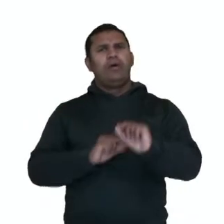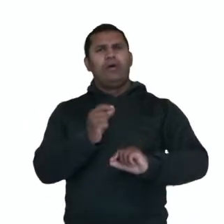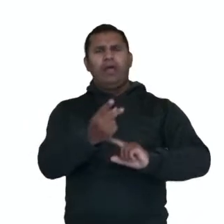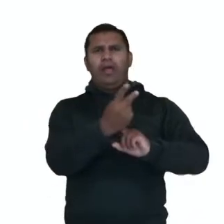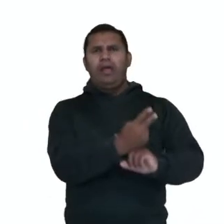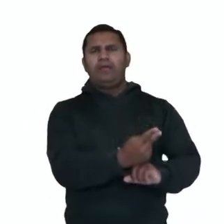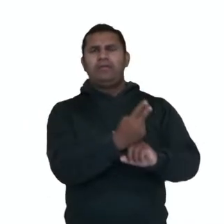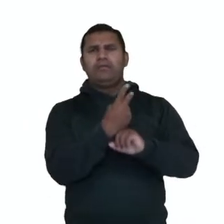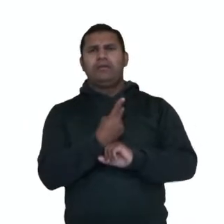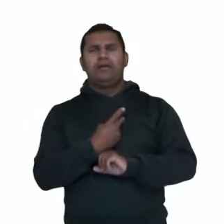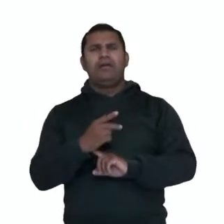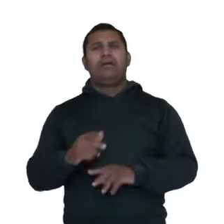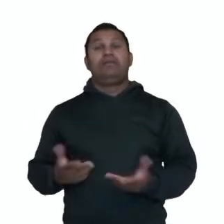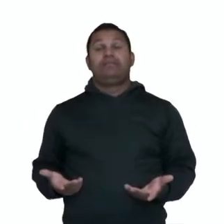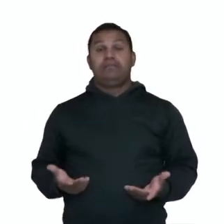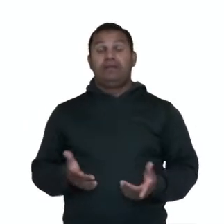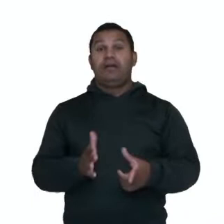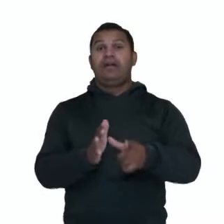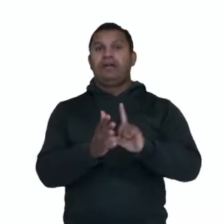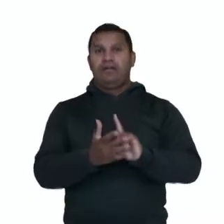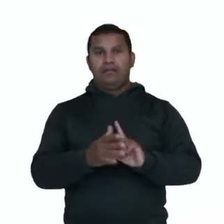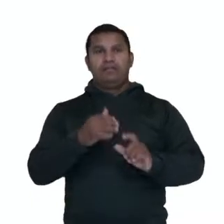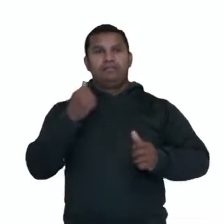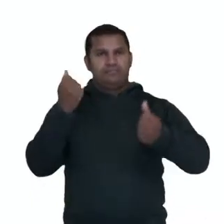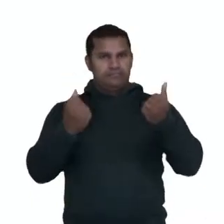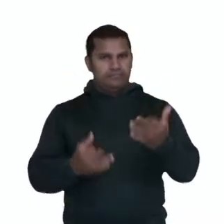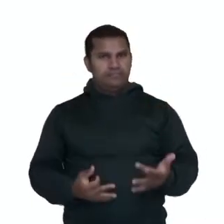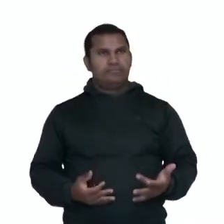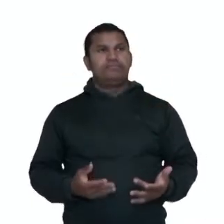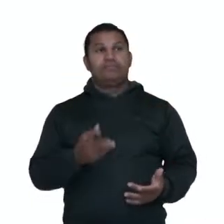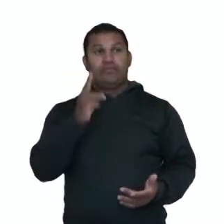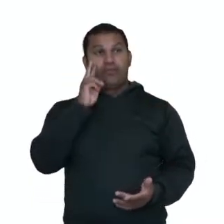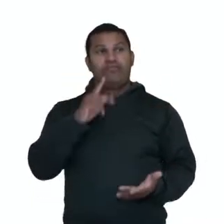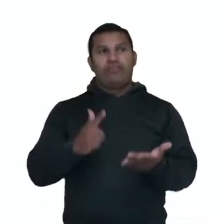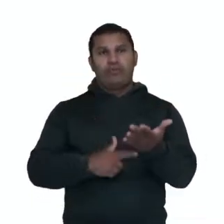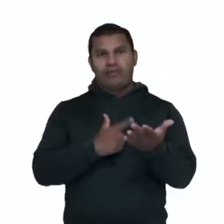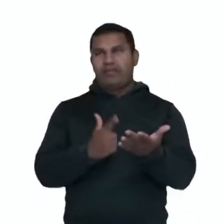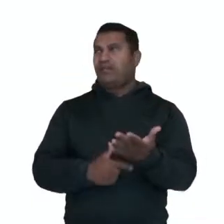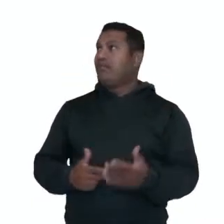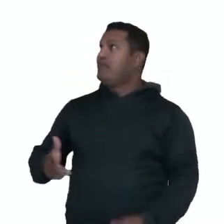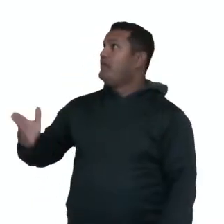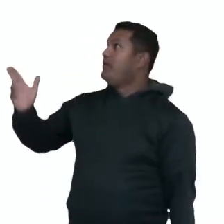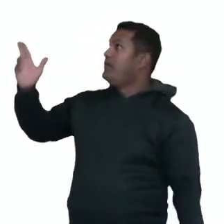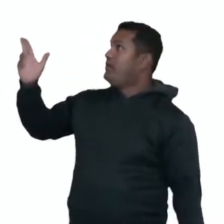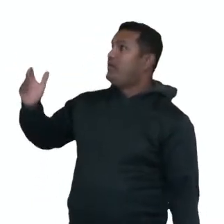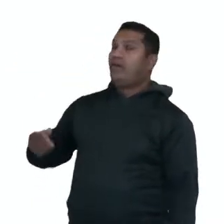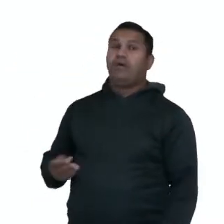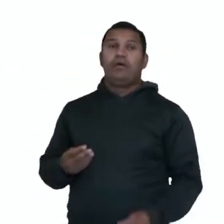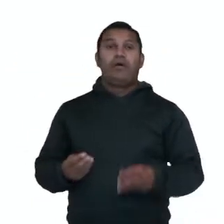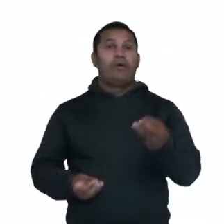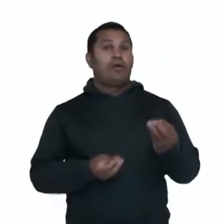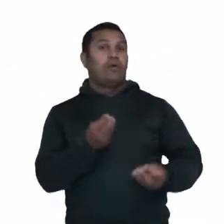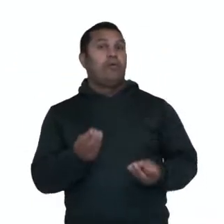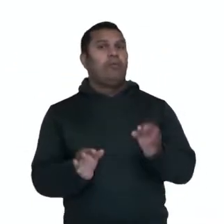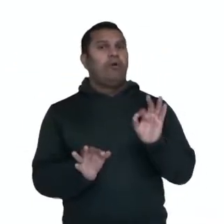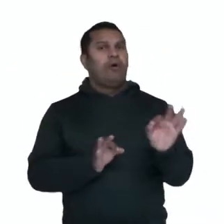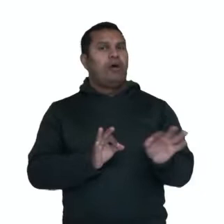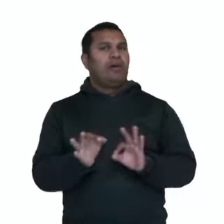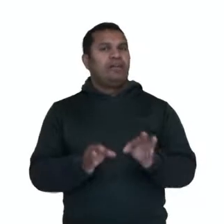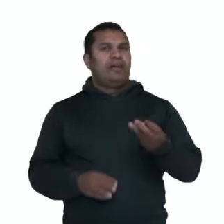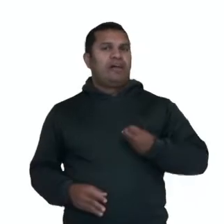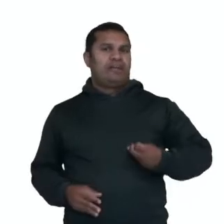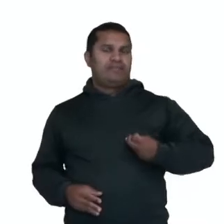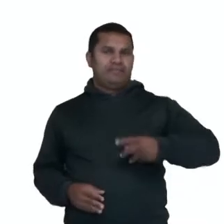Mas antes da gente falar do empréstimo, dá uma olhada nessa frase que foi tirada do livro Como Organizar Sua Vida Financeira. Se for